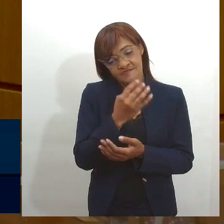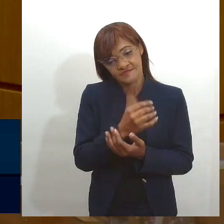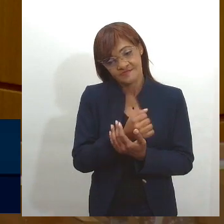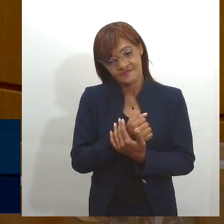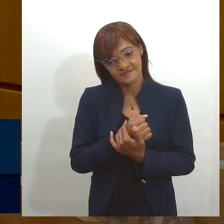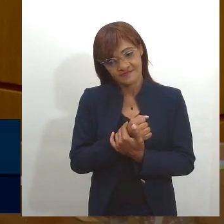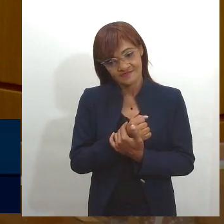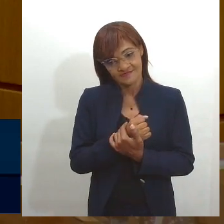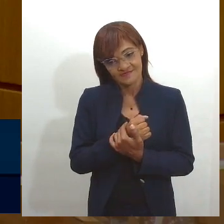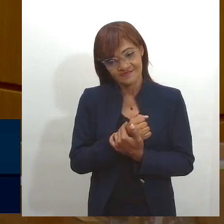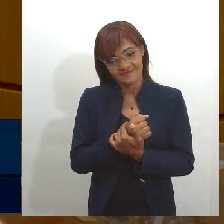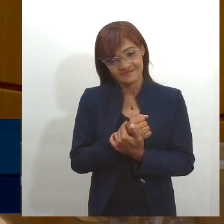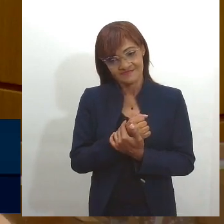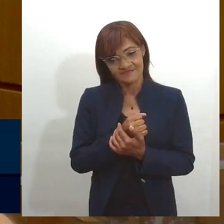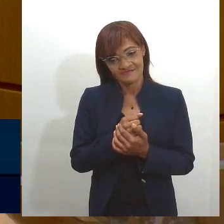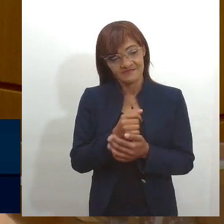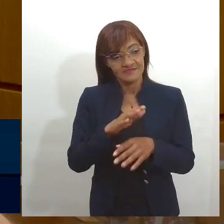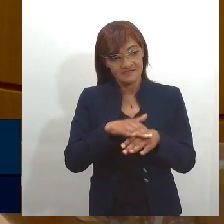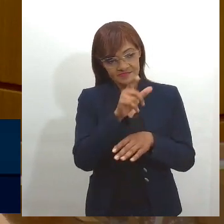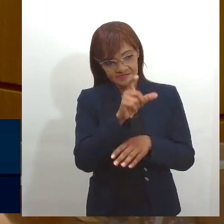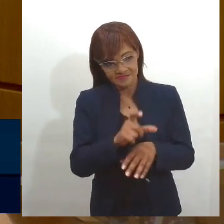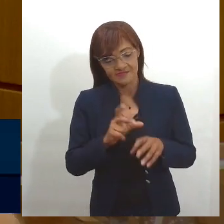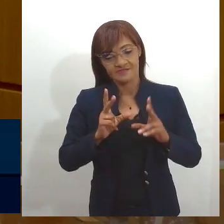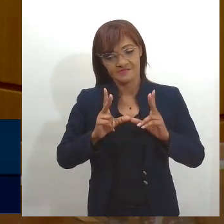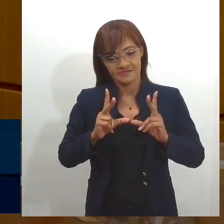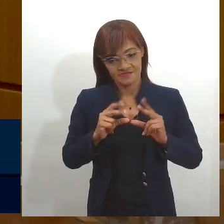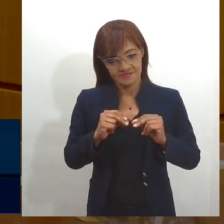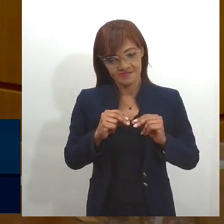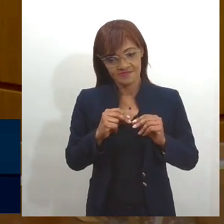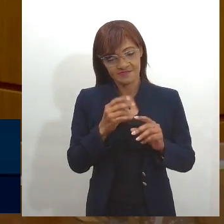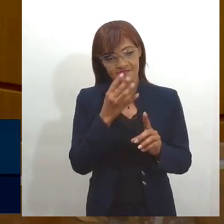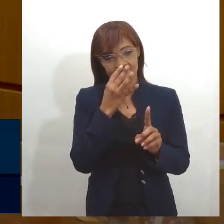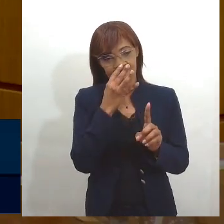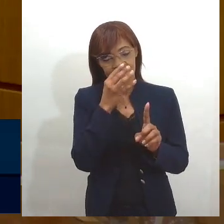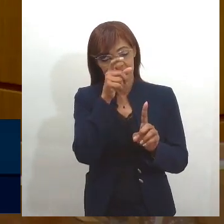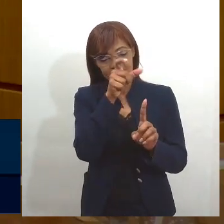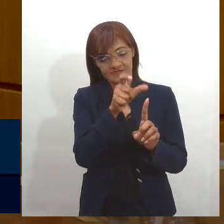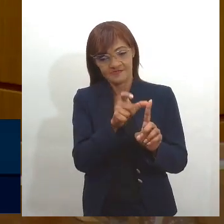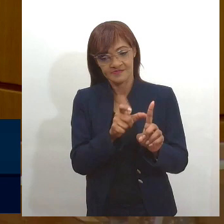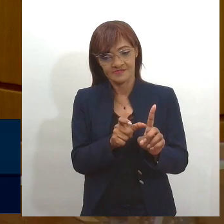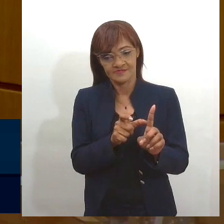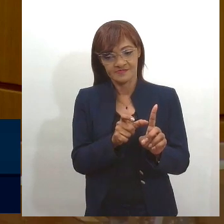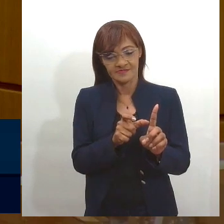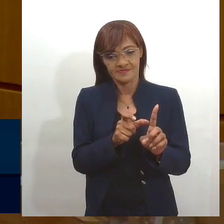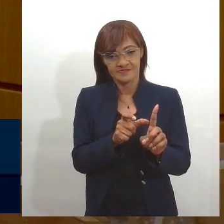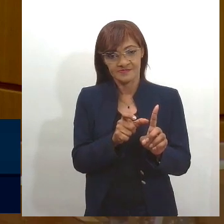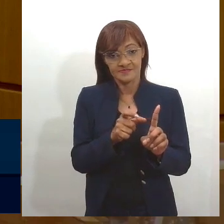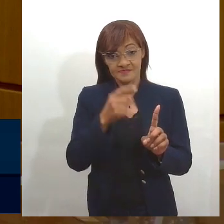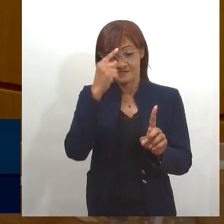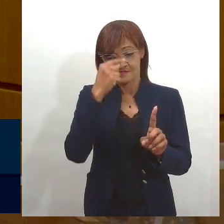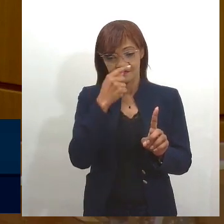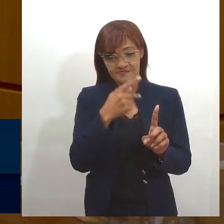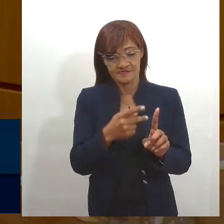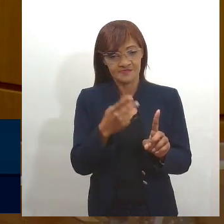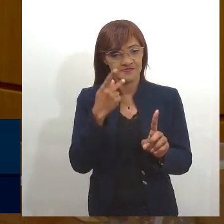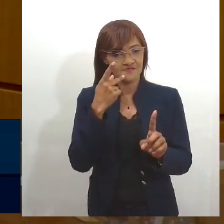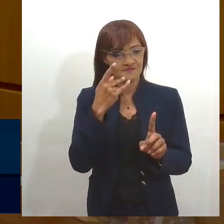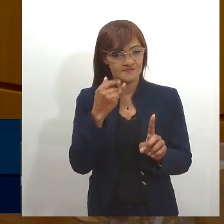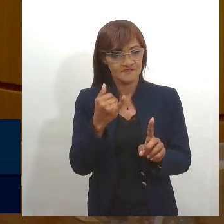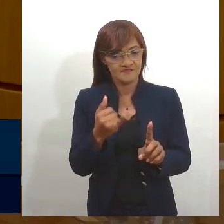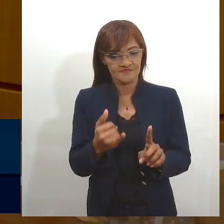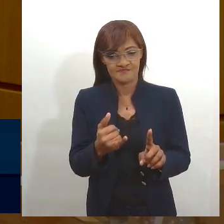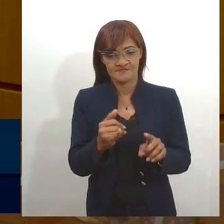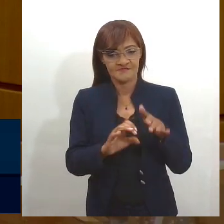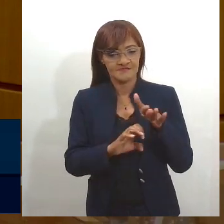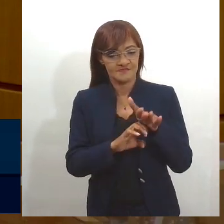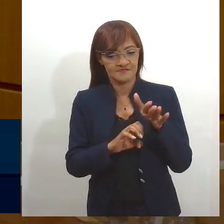ser admirado pelo que ele é, pela pessoa que ele é, pelo pai que ele é, pelo empresário que ele é, e muitas outras